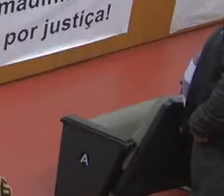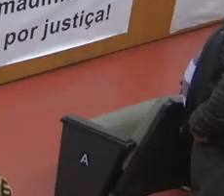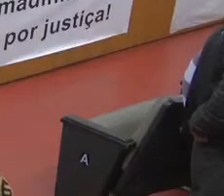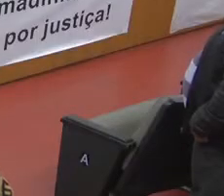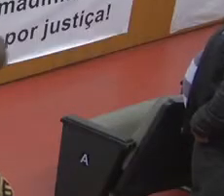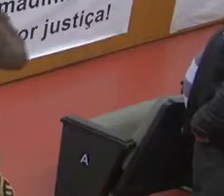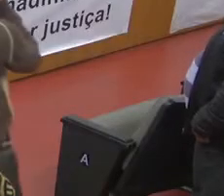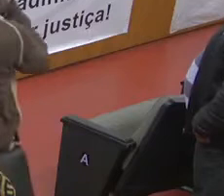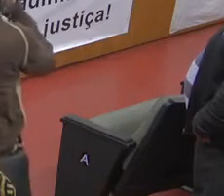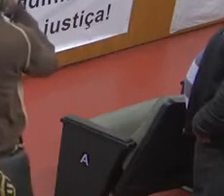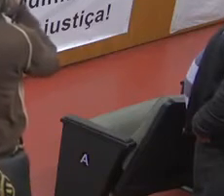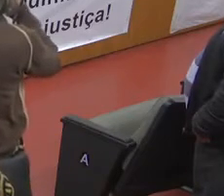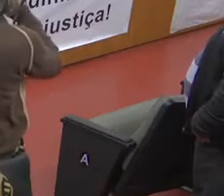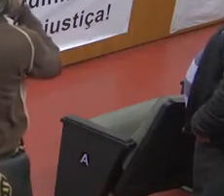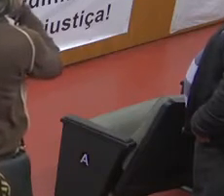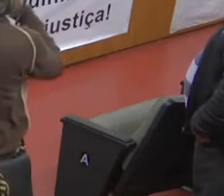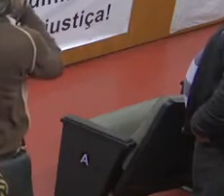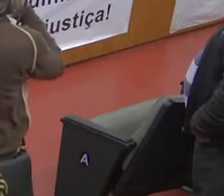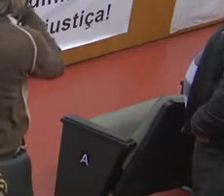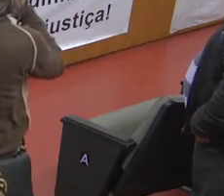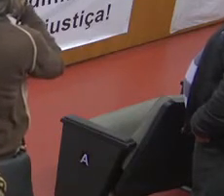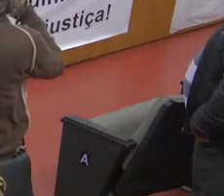E aí